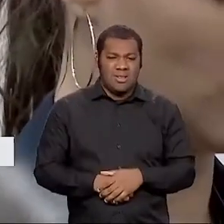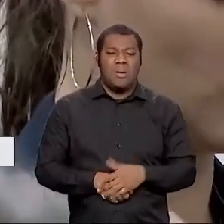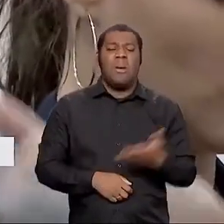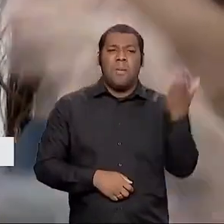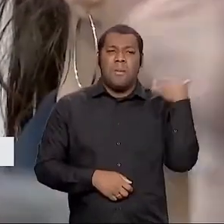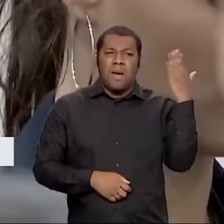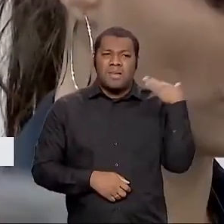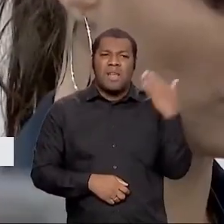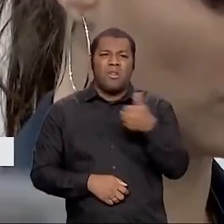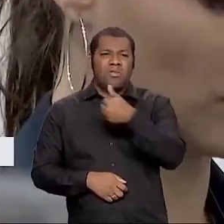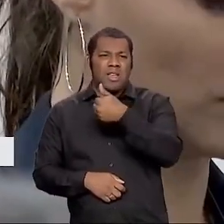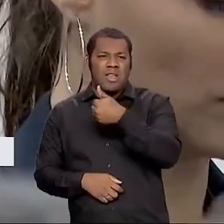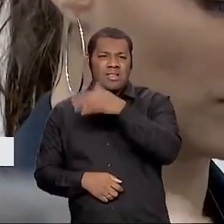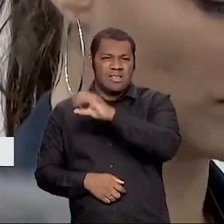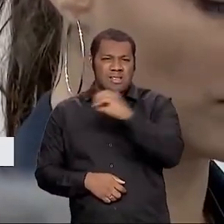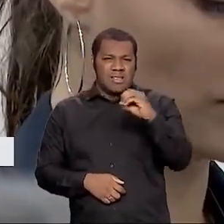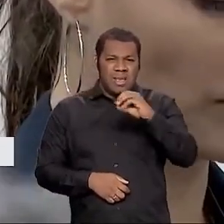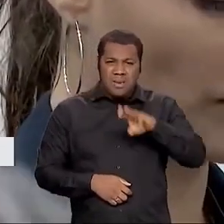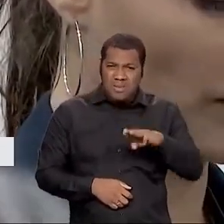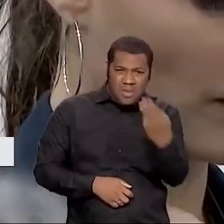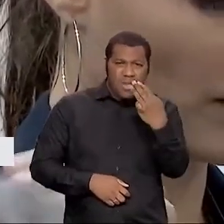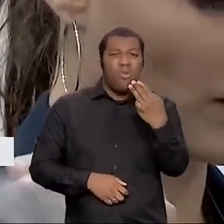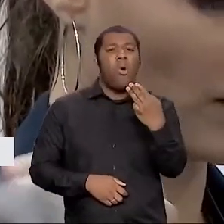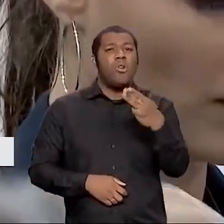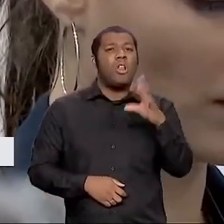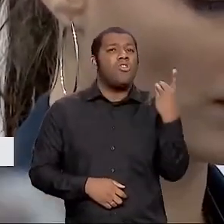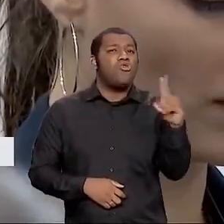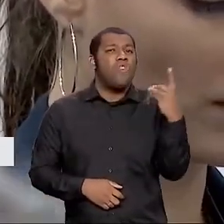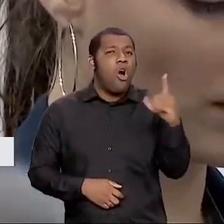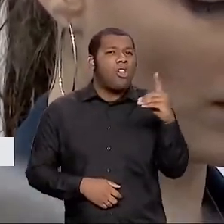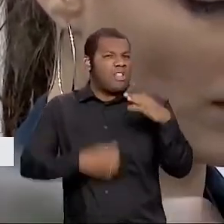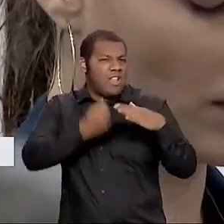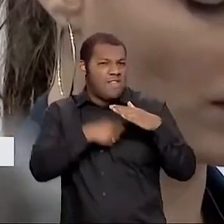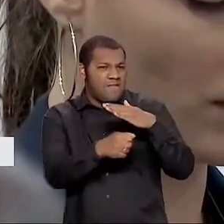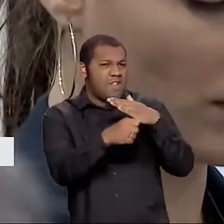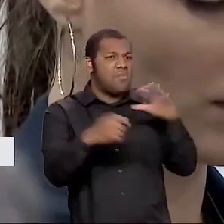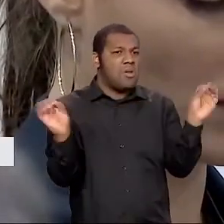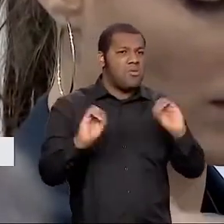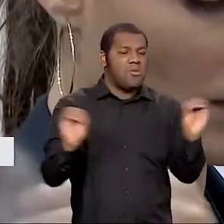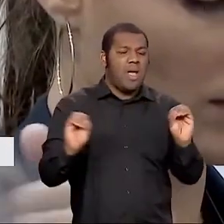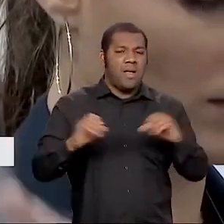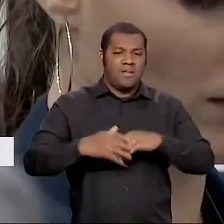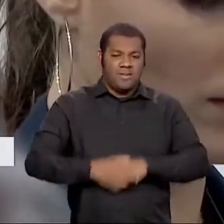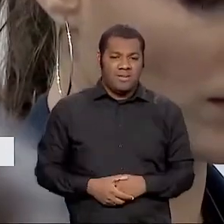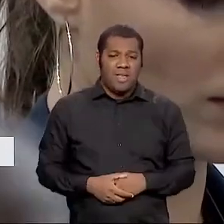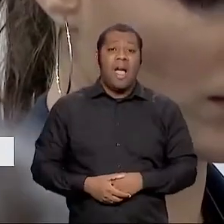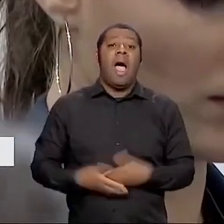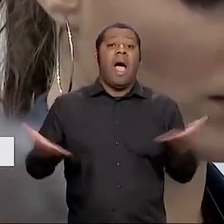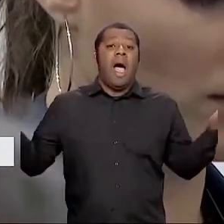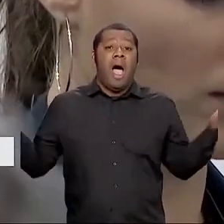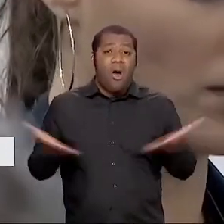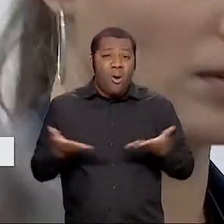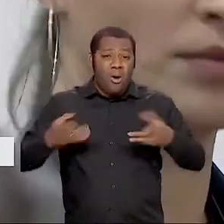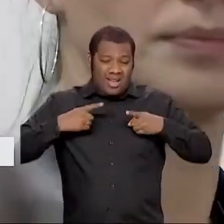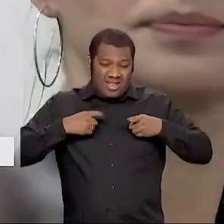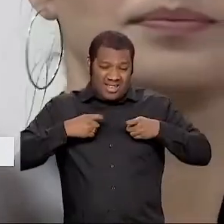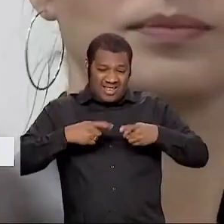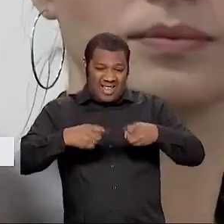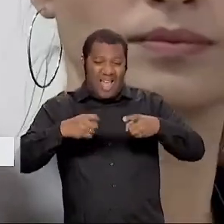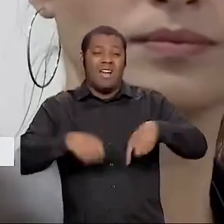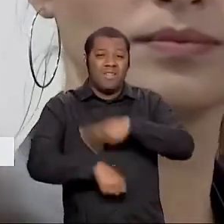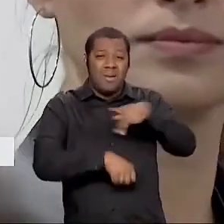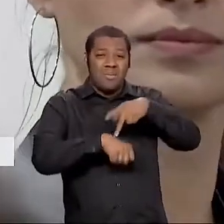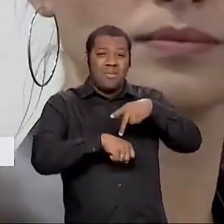de dólares que estão se falando há muito tempo e que não vem. Concretamente, no momento em que a guerra da Ucrânia está sugando grande